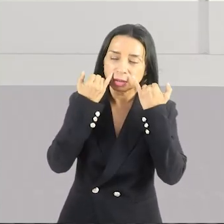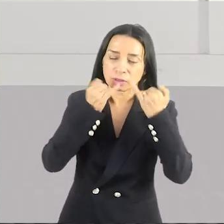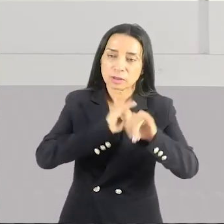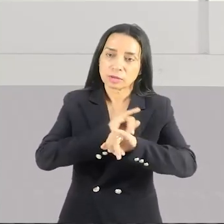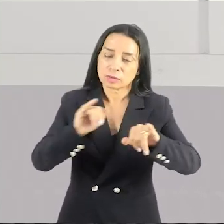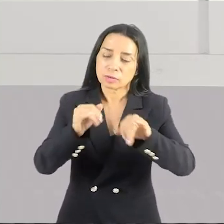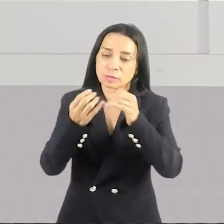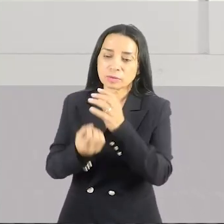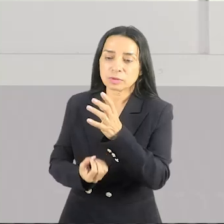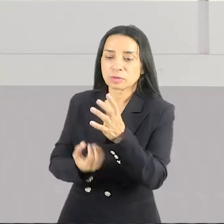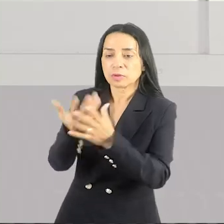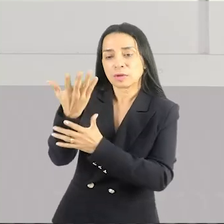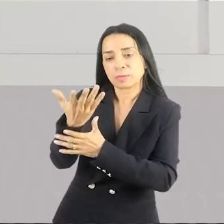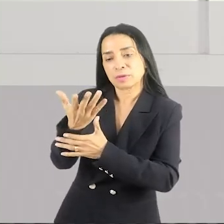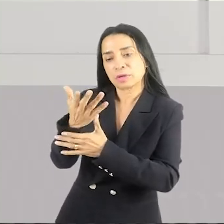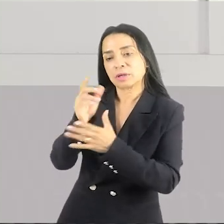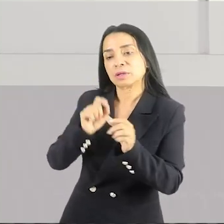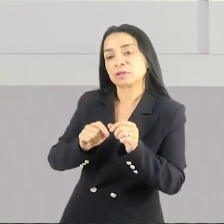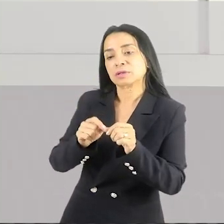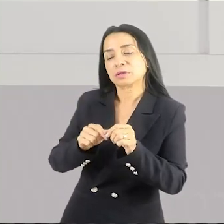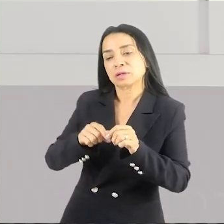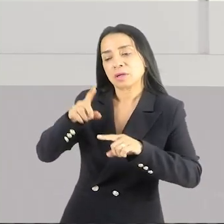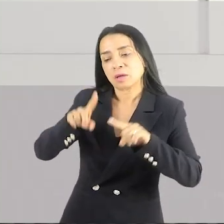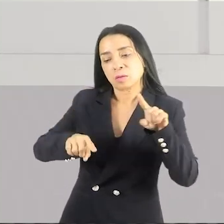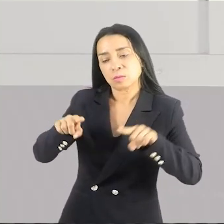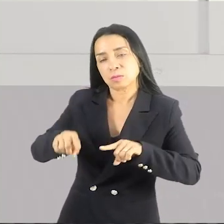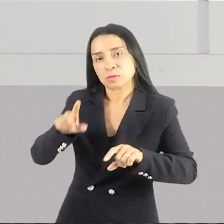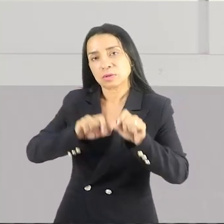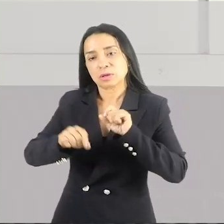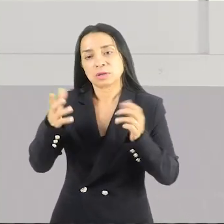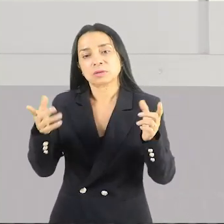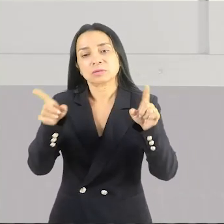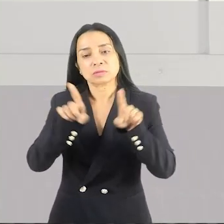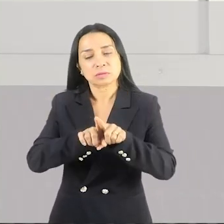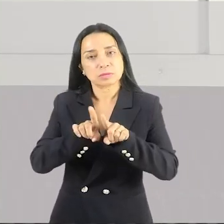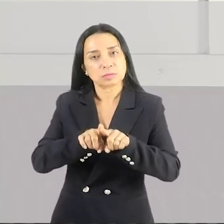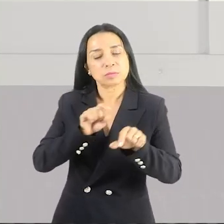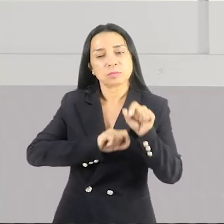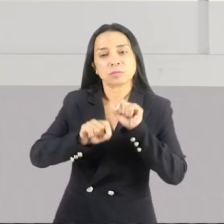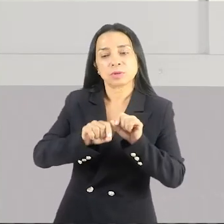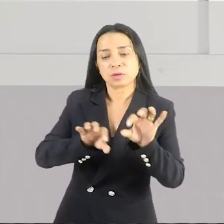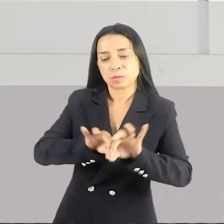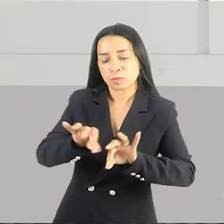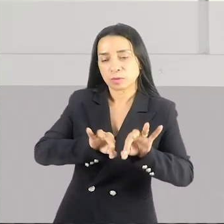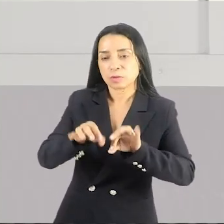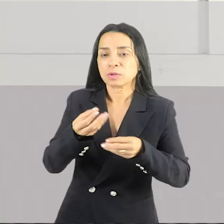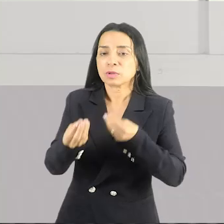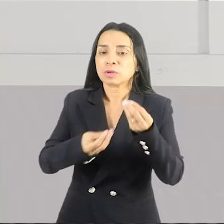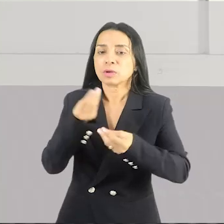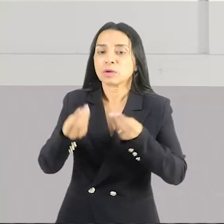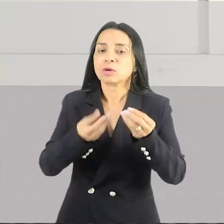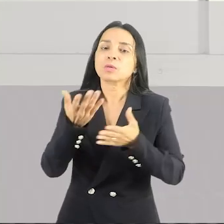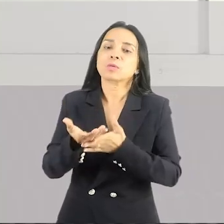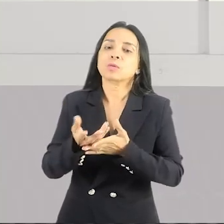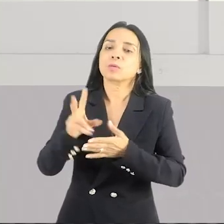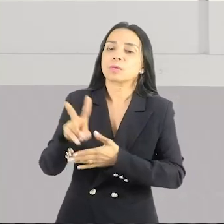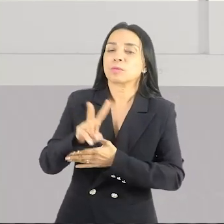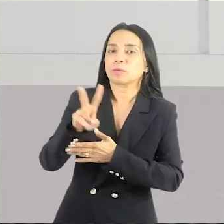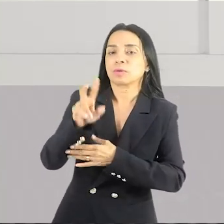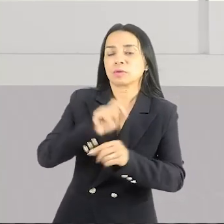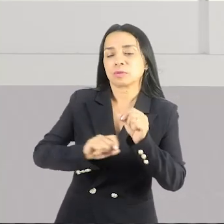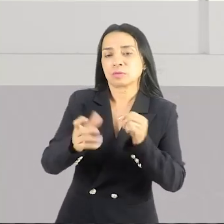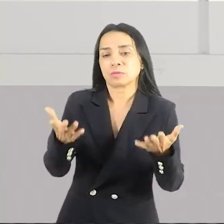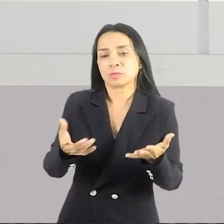em uma sequência de dados, essa frequência também funciona como peso, certo? Então a média aritmética ponderada tem